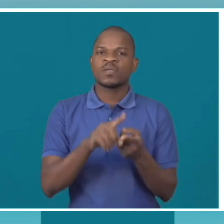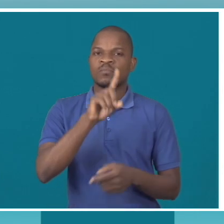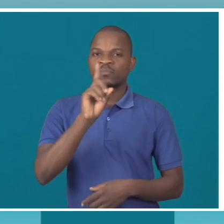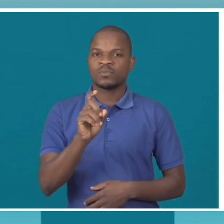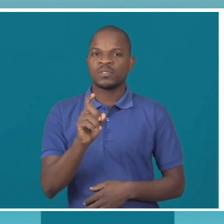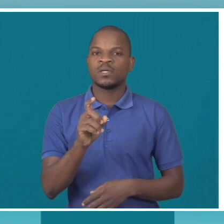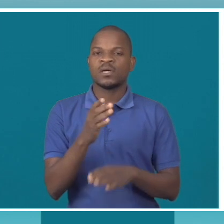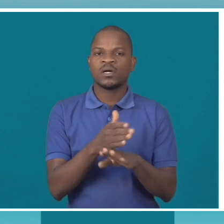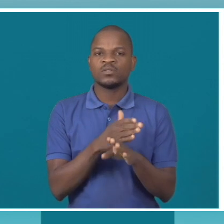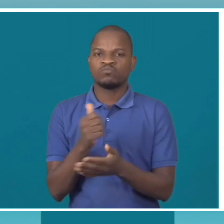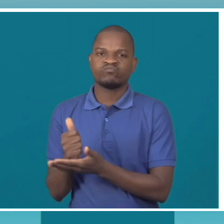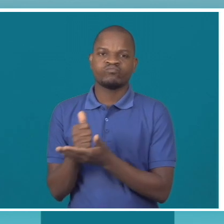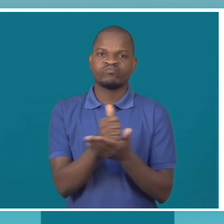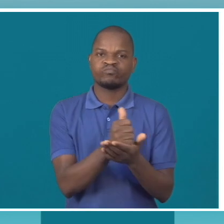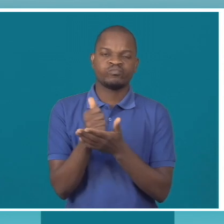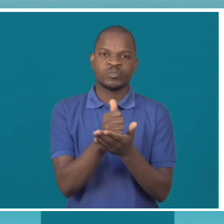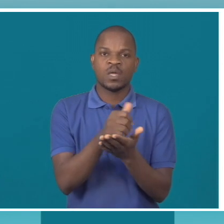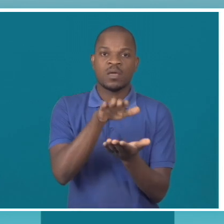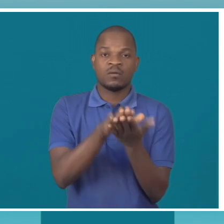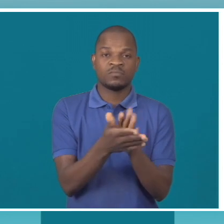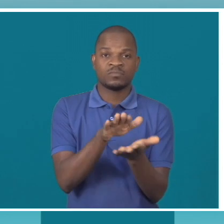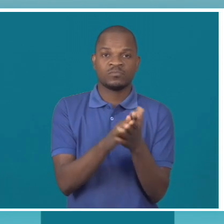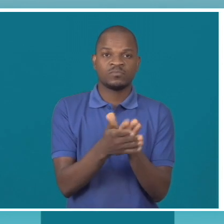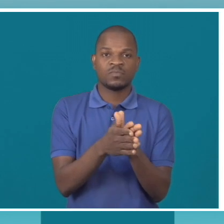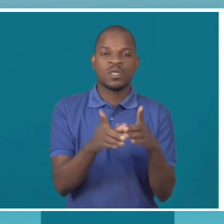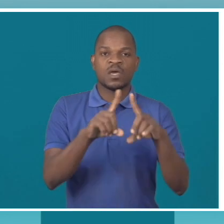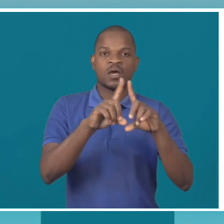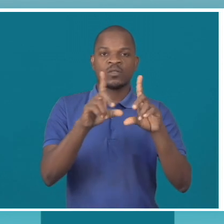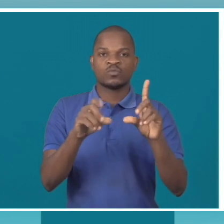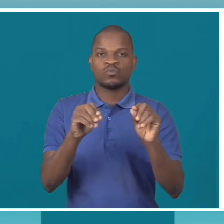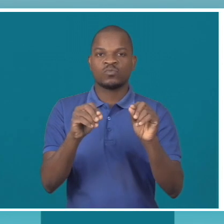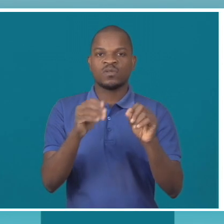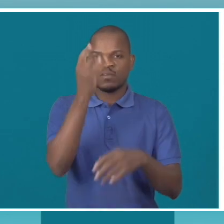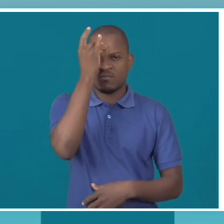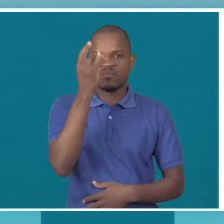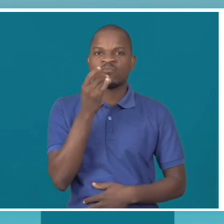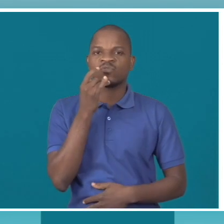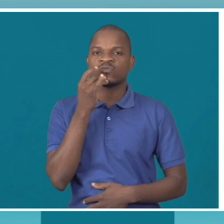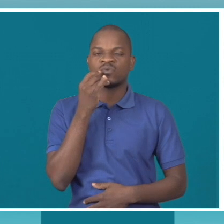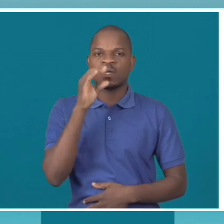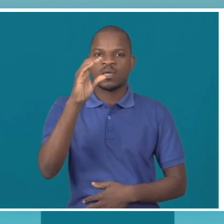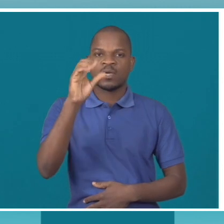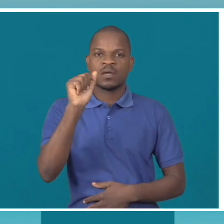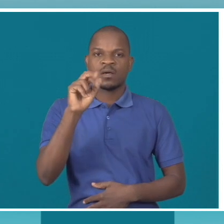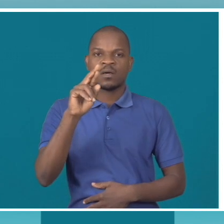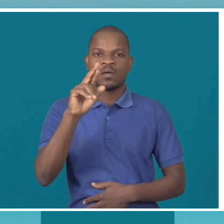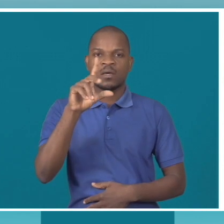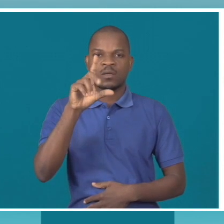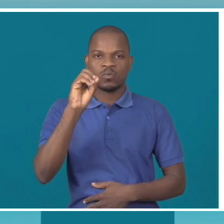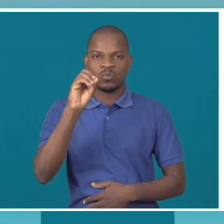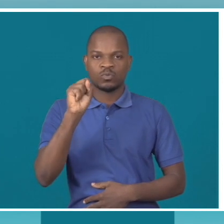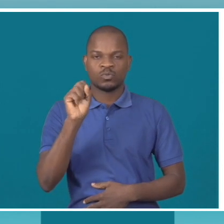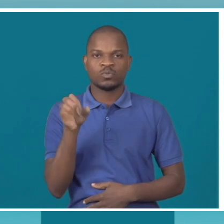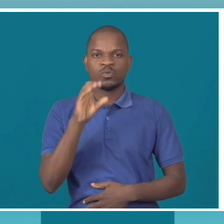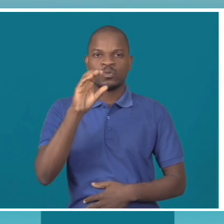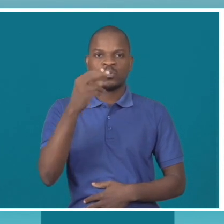ajudou na compilação do tributo Carlos Isai Dajão como